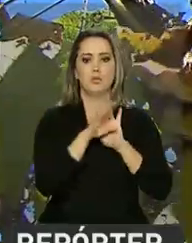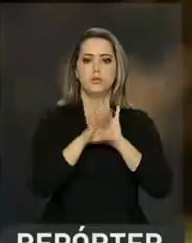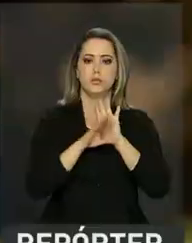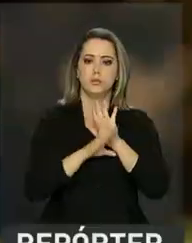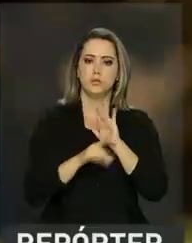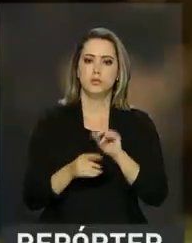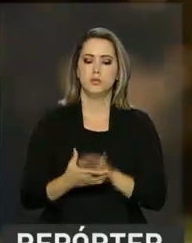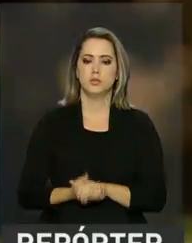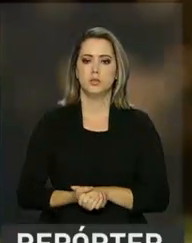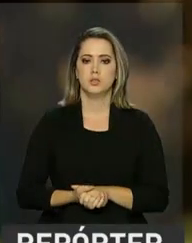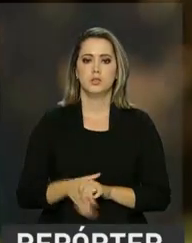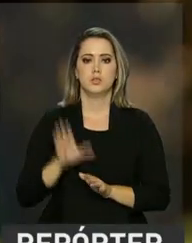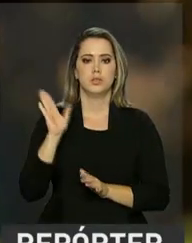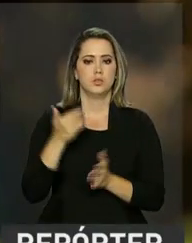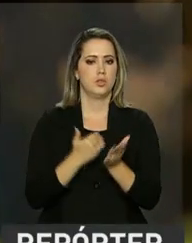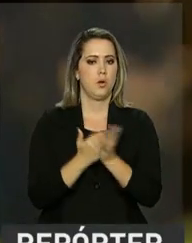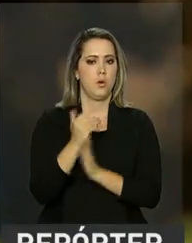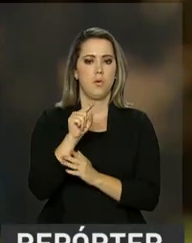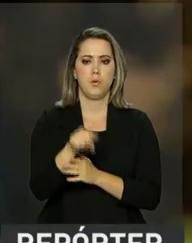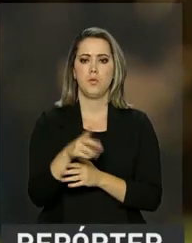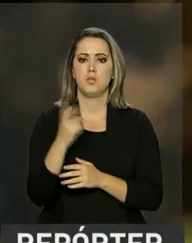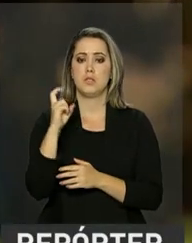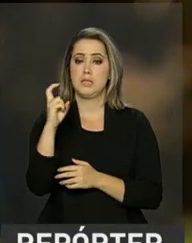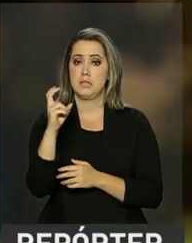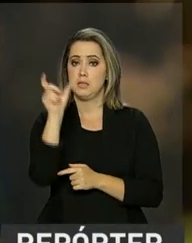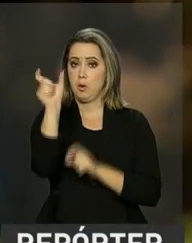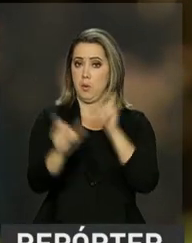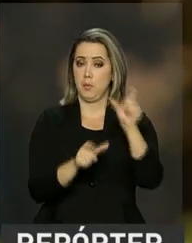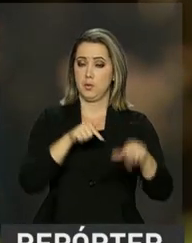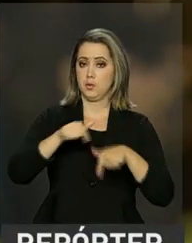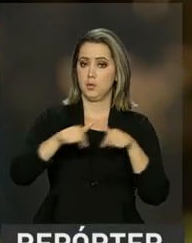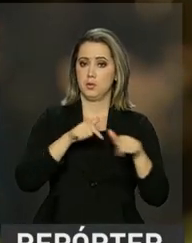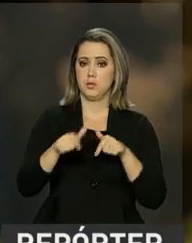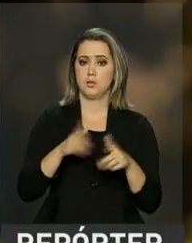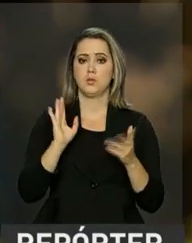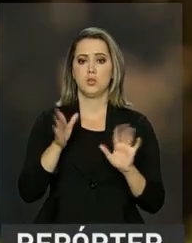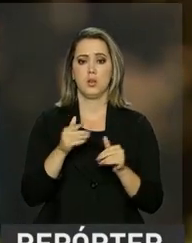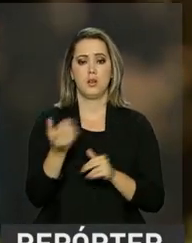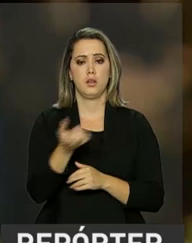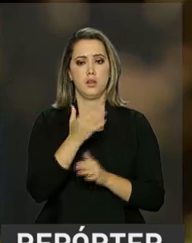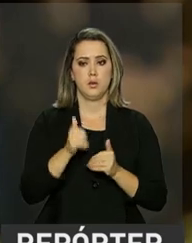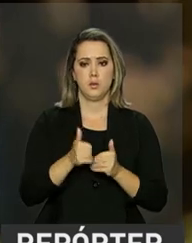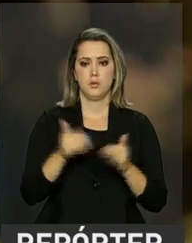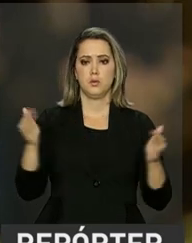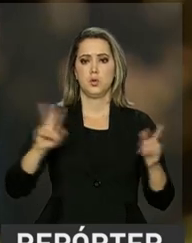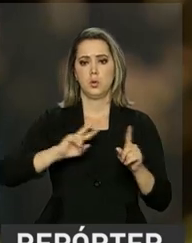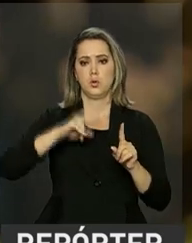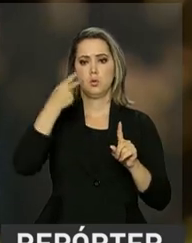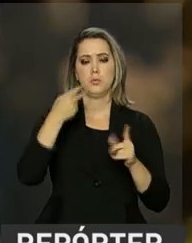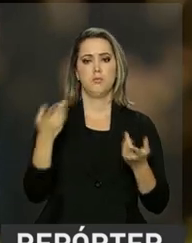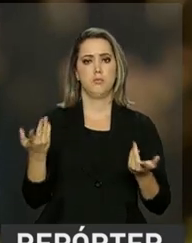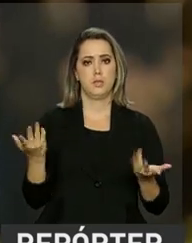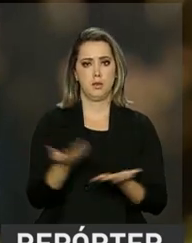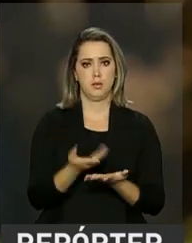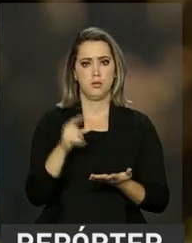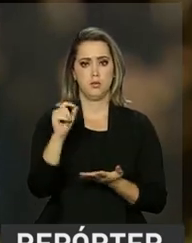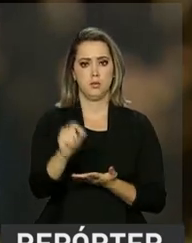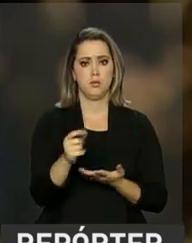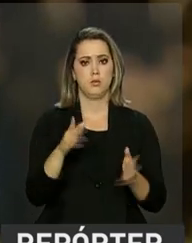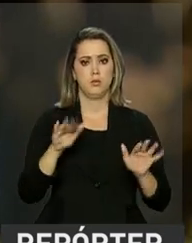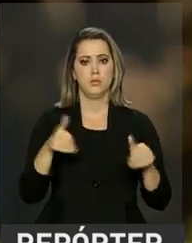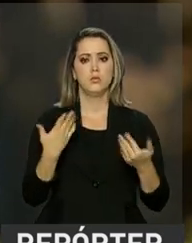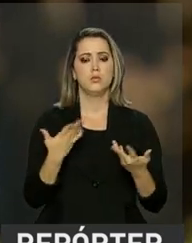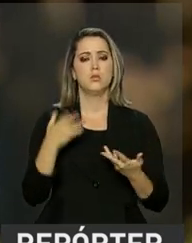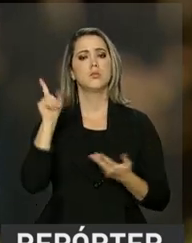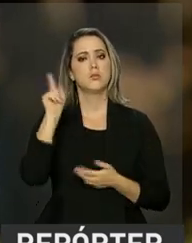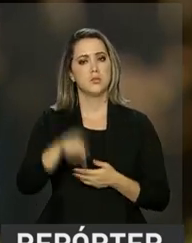safra já tô começando já tô com cinco funcionários estão querendo aumentar mais drar agora então qu dizer